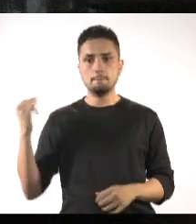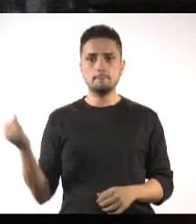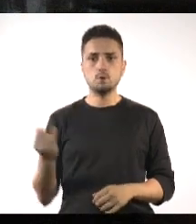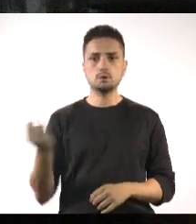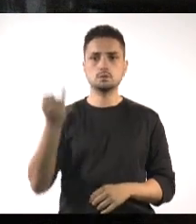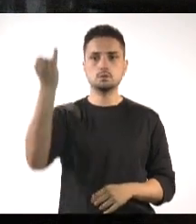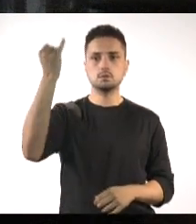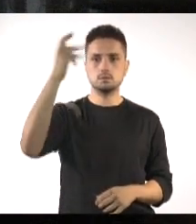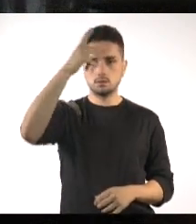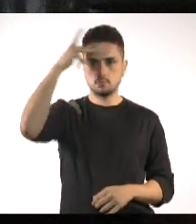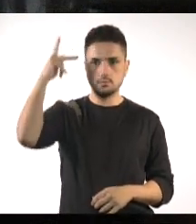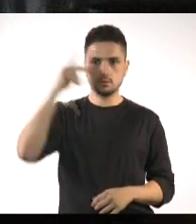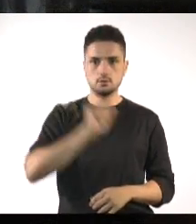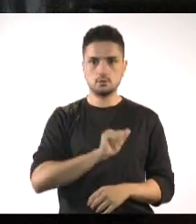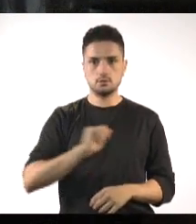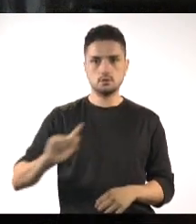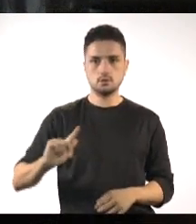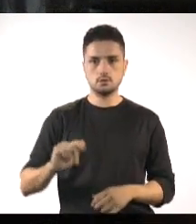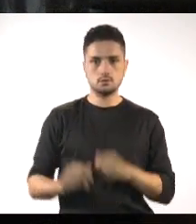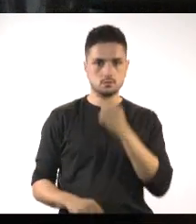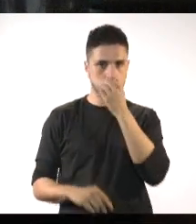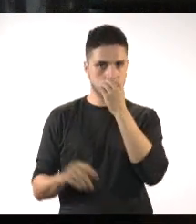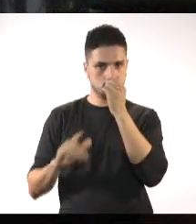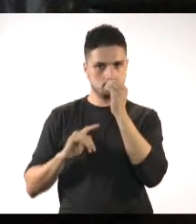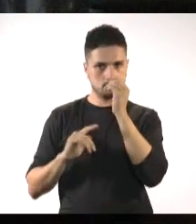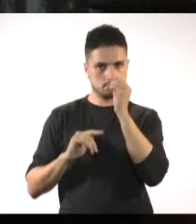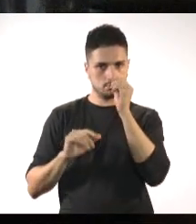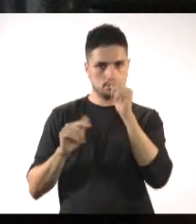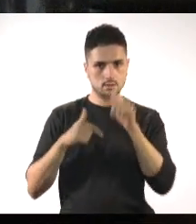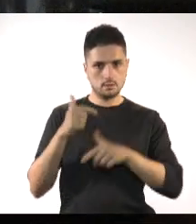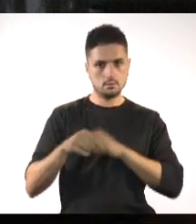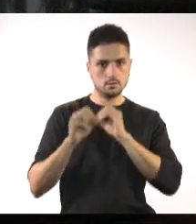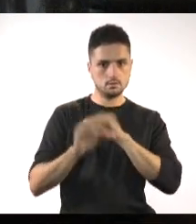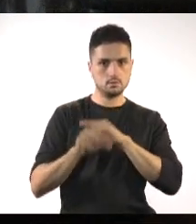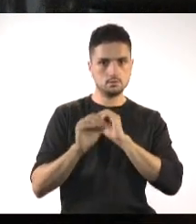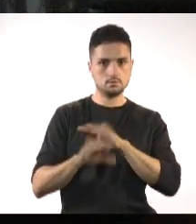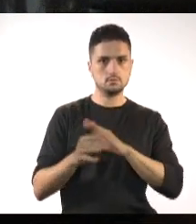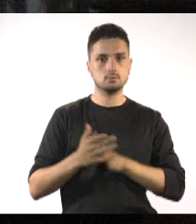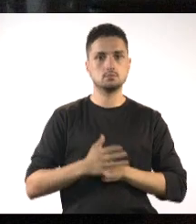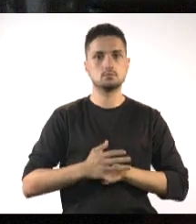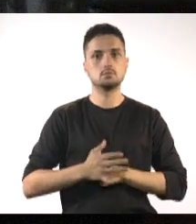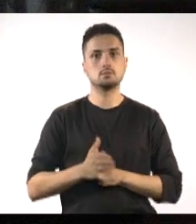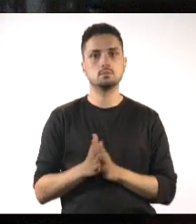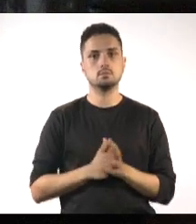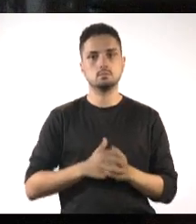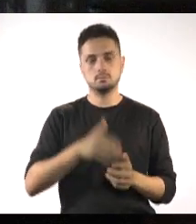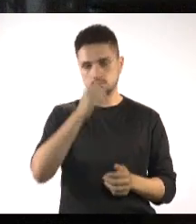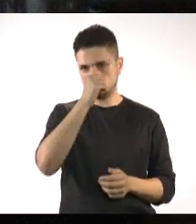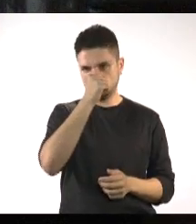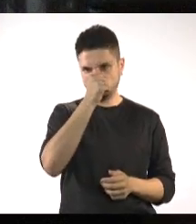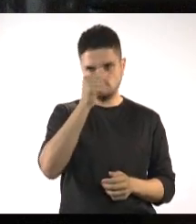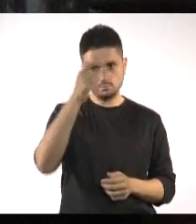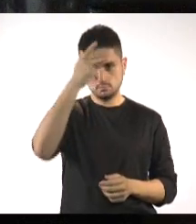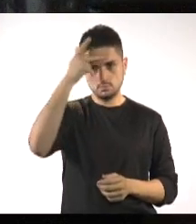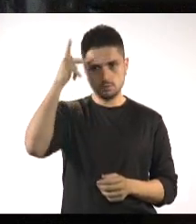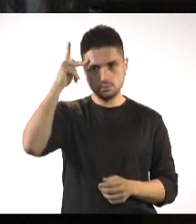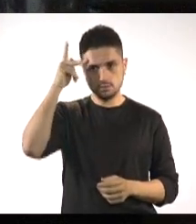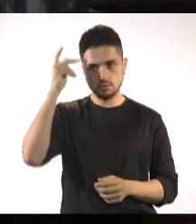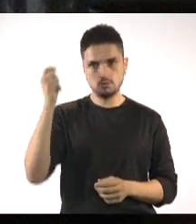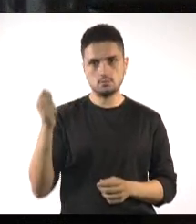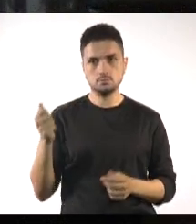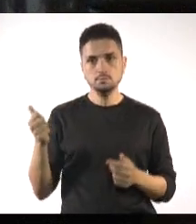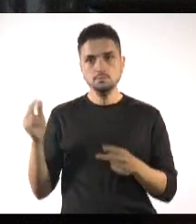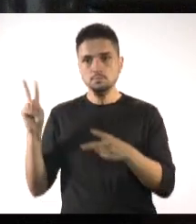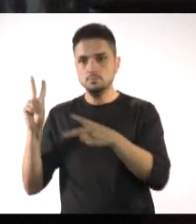agentes sendo pessoas que trabalham na reeducação, na educação do menor privado de liberdade, e não apenas um agente